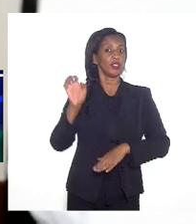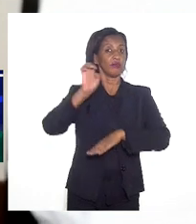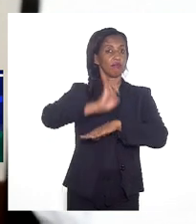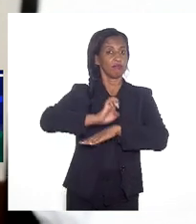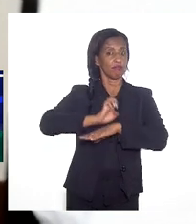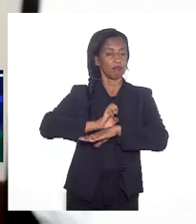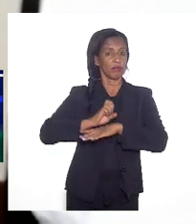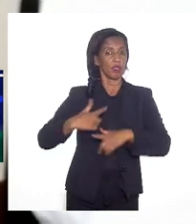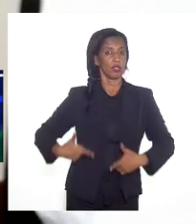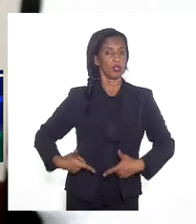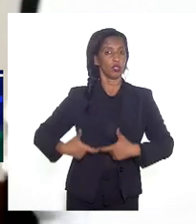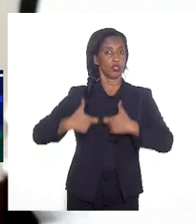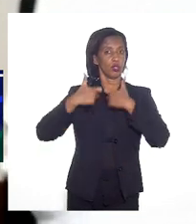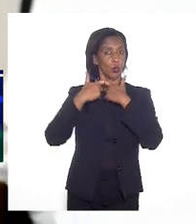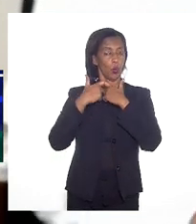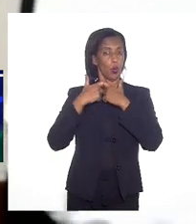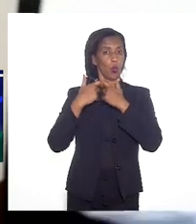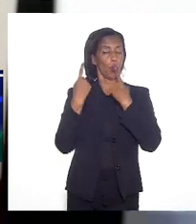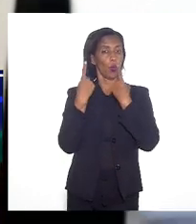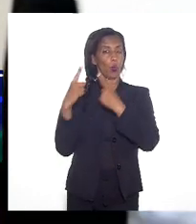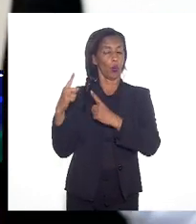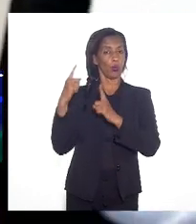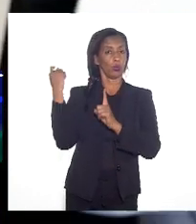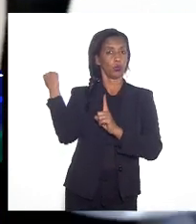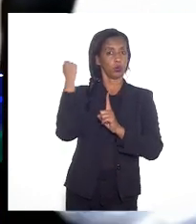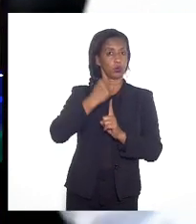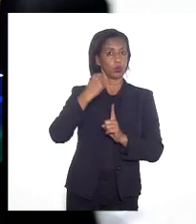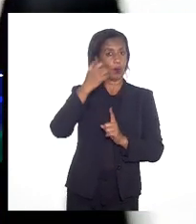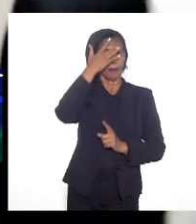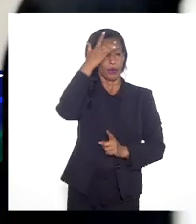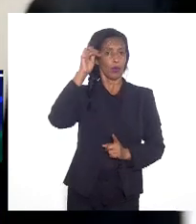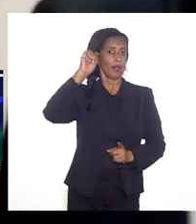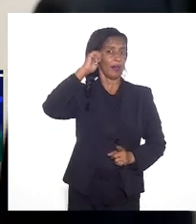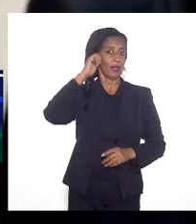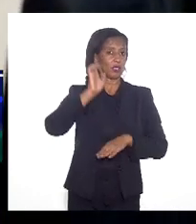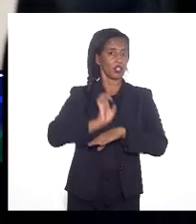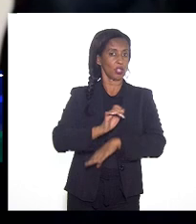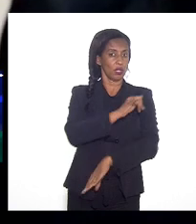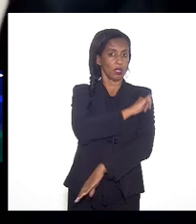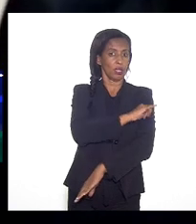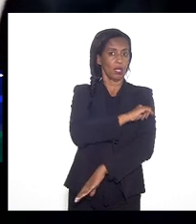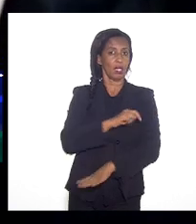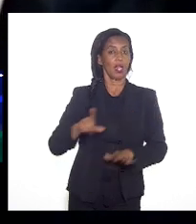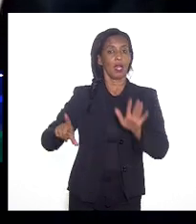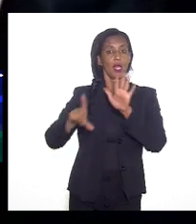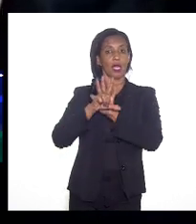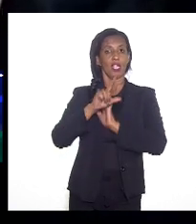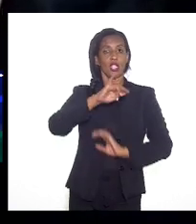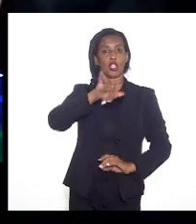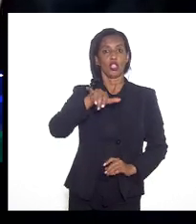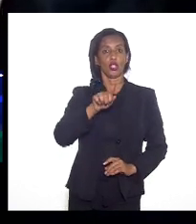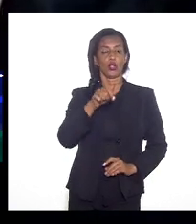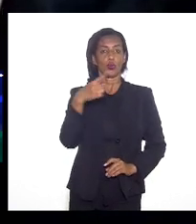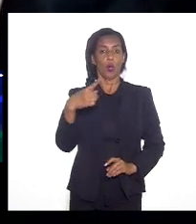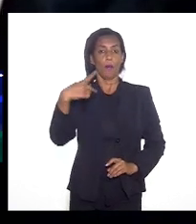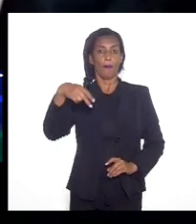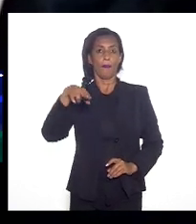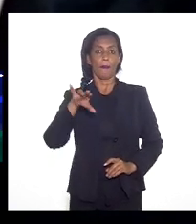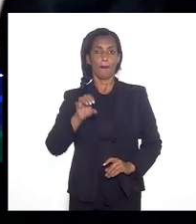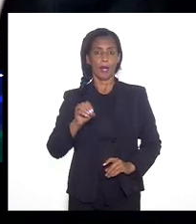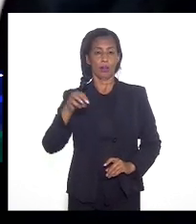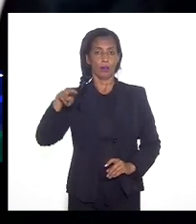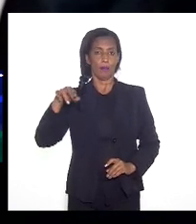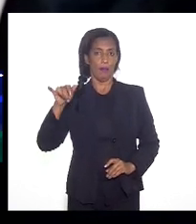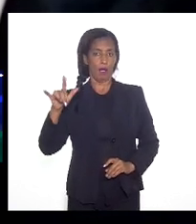de Luta pelo Fim do Genocídio da Juventude Negra no Estado do Rio de Janeiro. Lei João Pedro Matos. Artigo